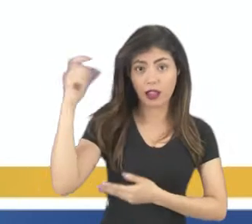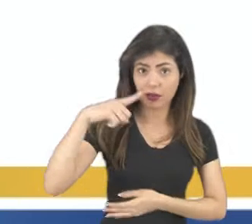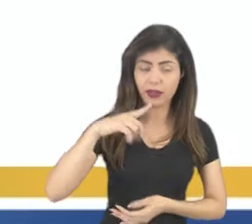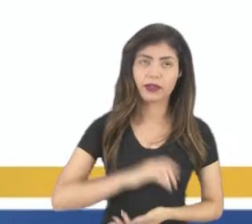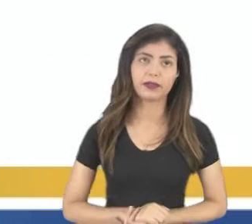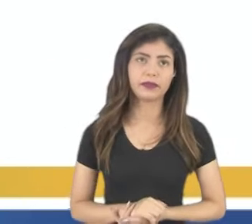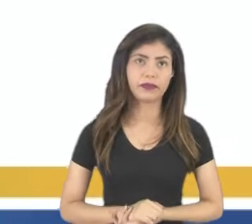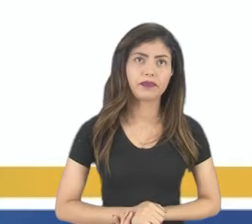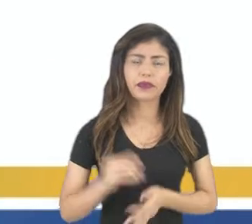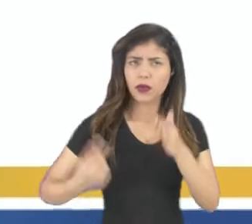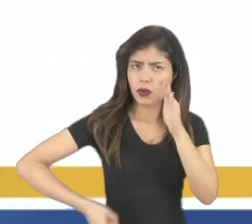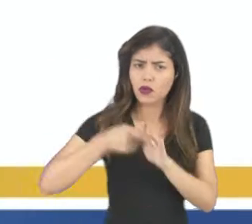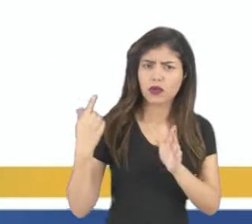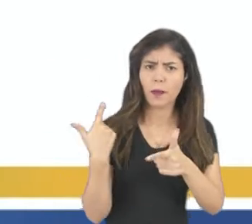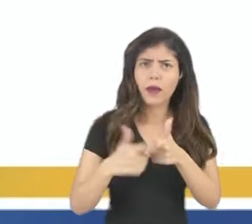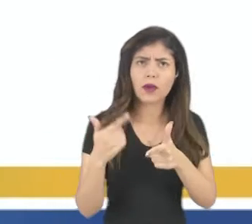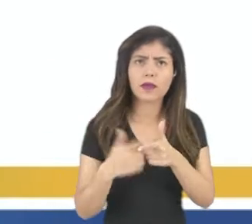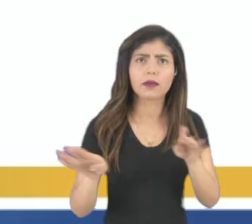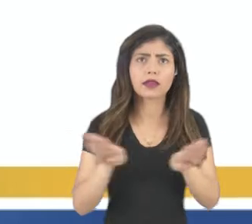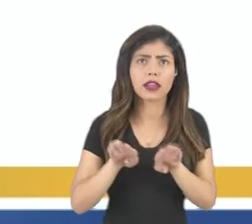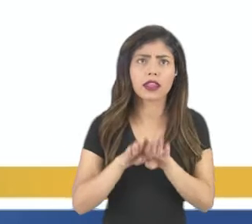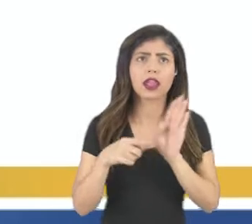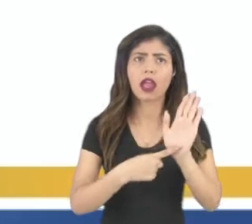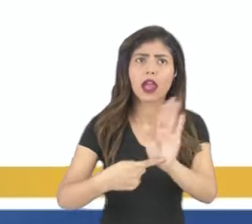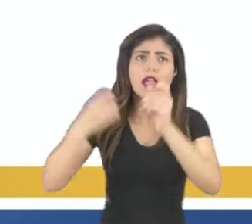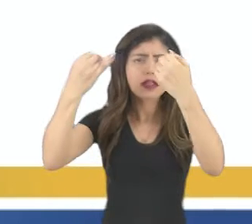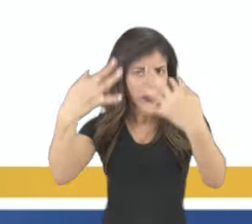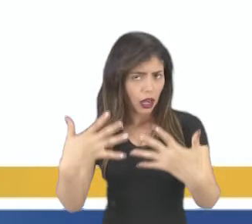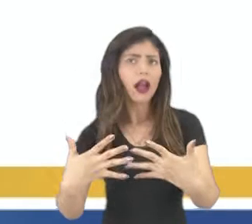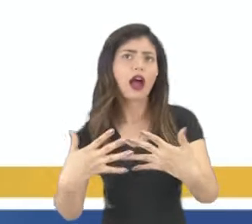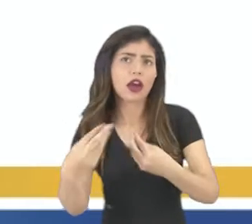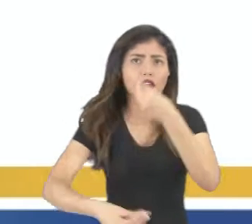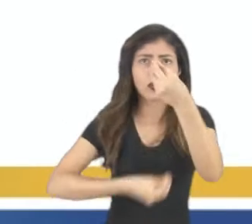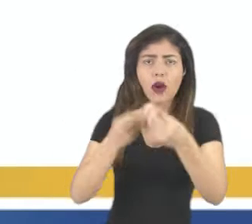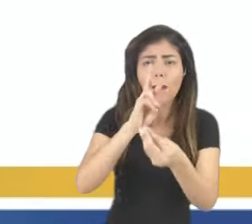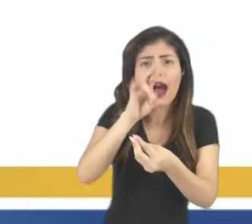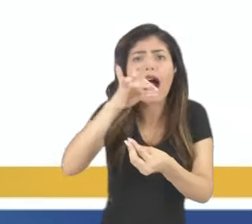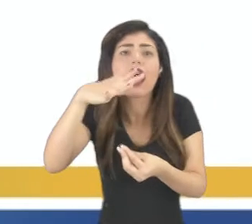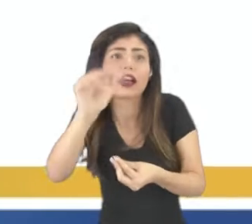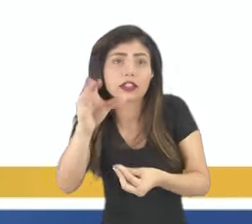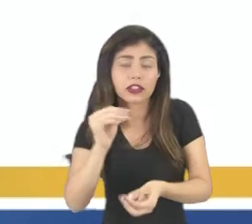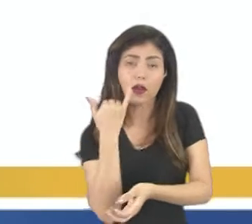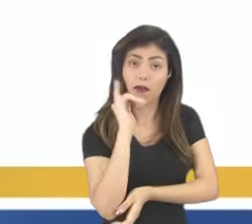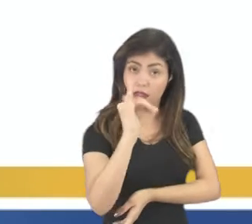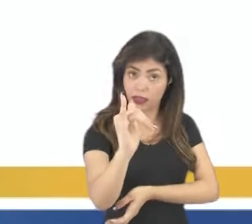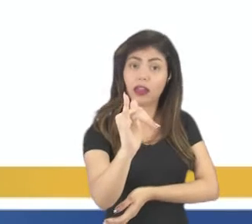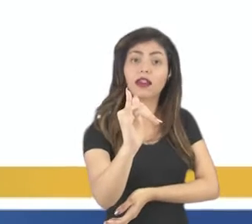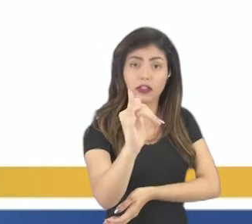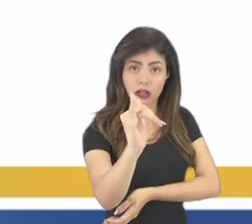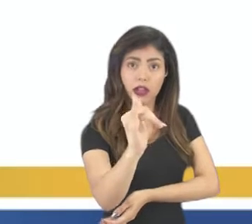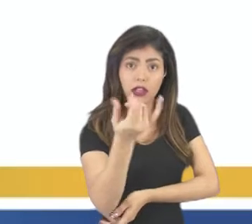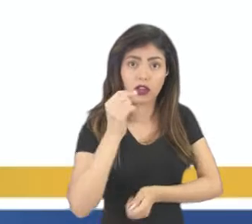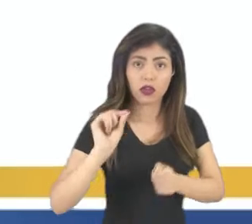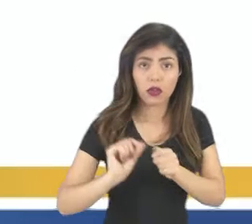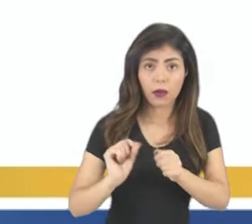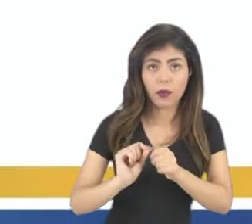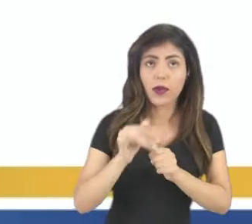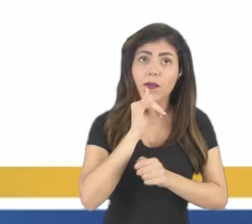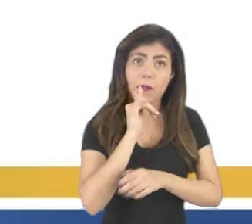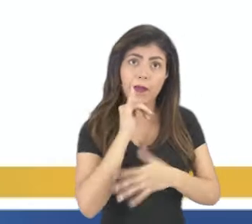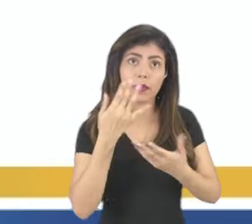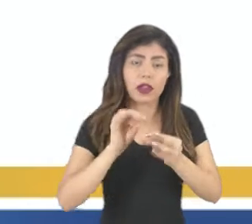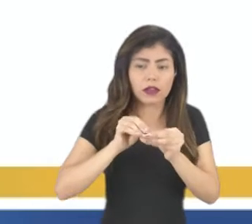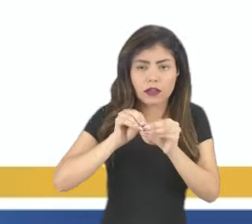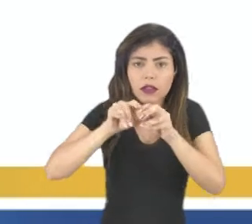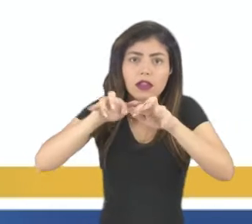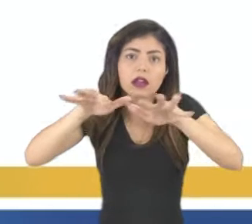da Luz um dos principais problemas que consistia em explicar a maneira pela qual a energia o informa de radiação